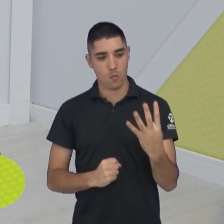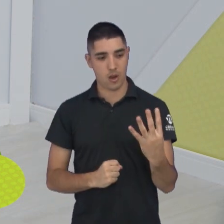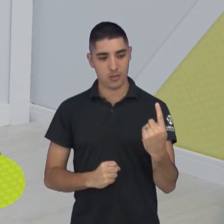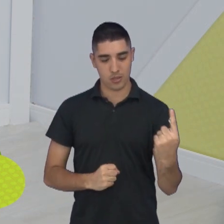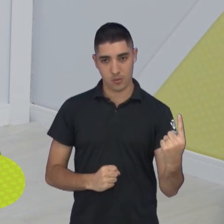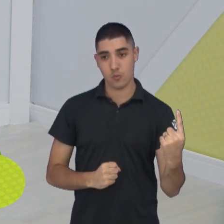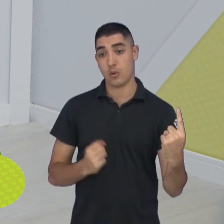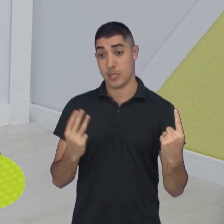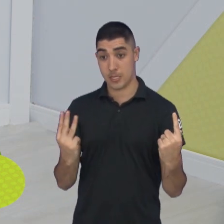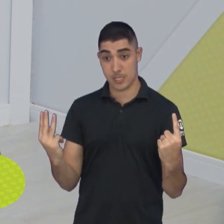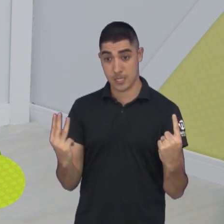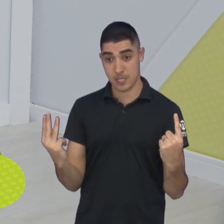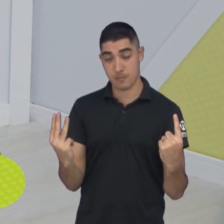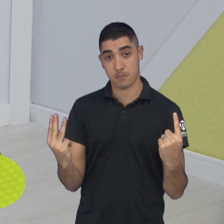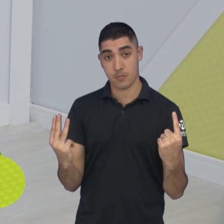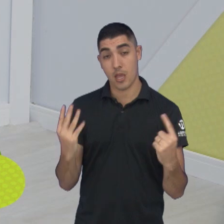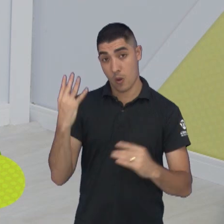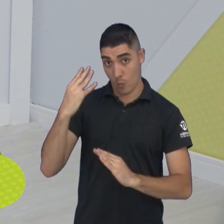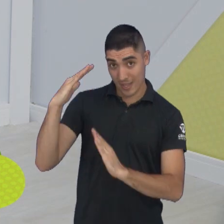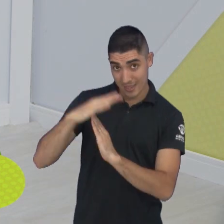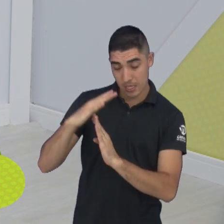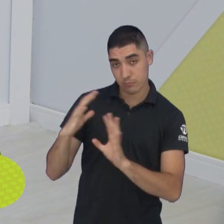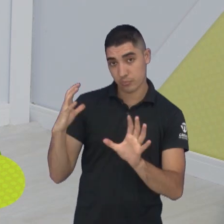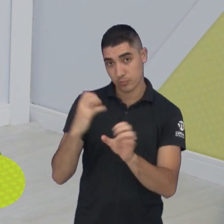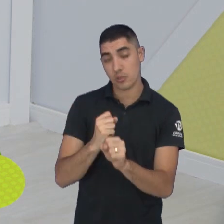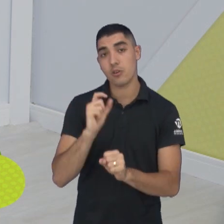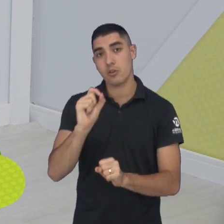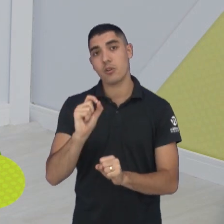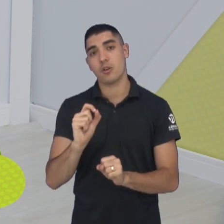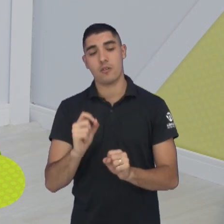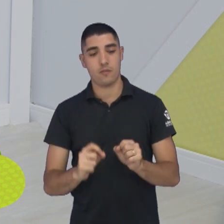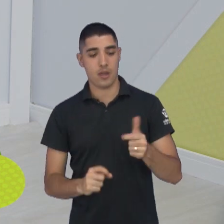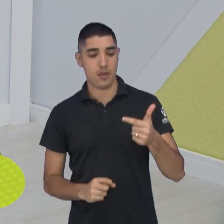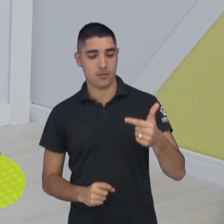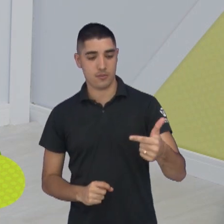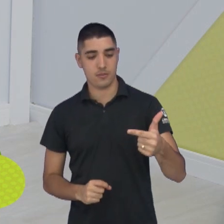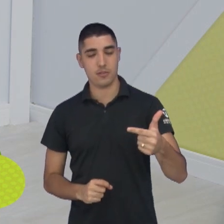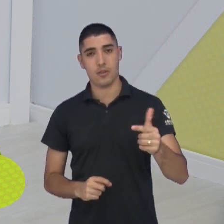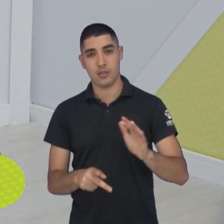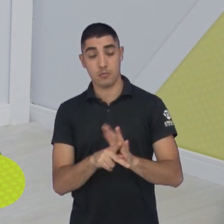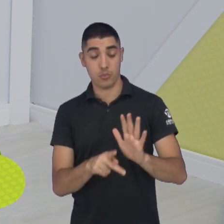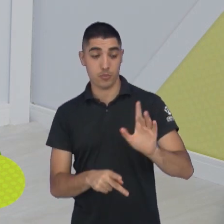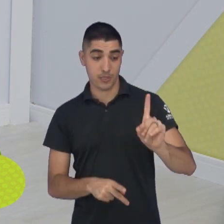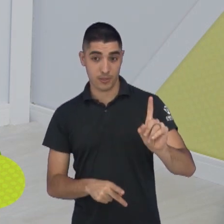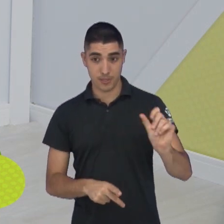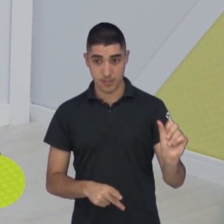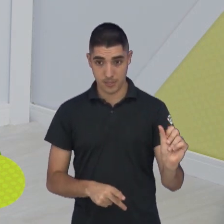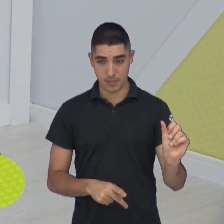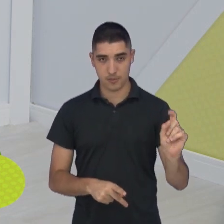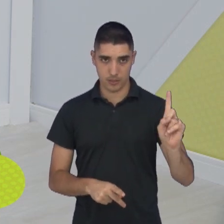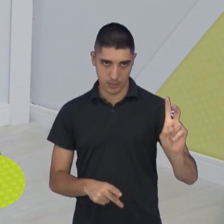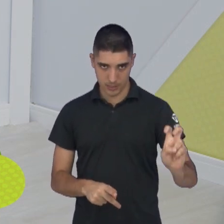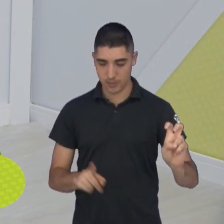José. No último quarto, o Corinthians ainda venceu por um pontinho, 16-15, mas o placar final ficou mesmo com